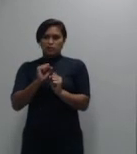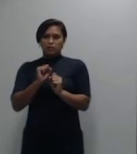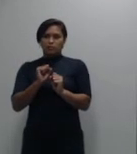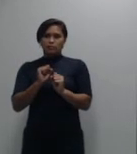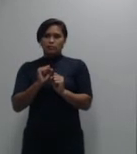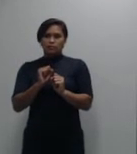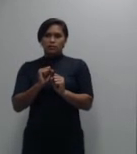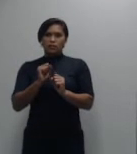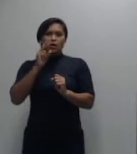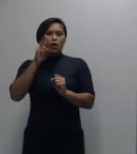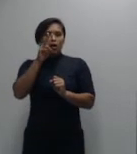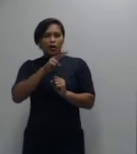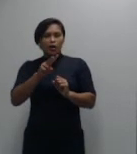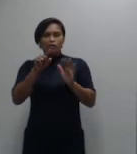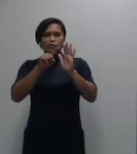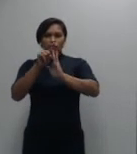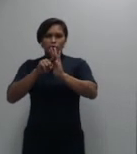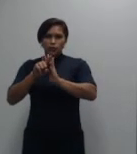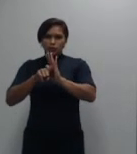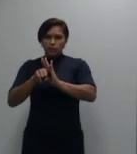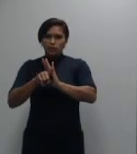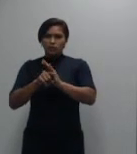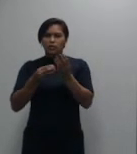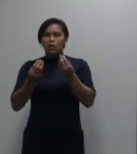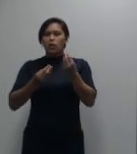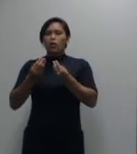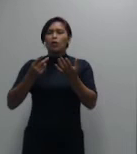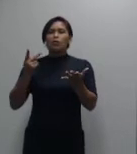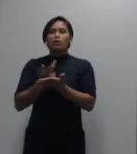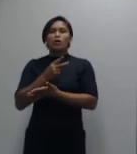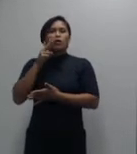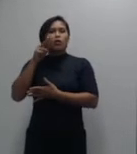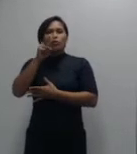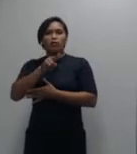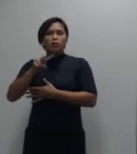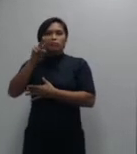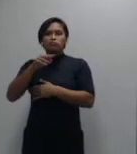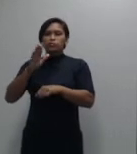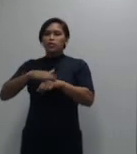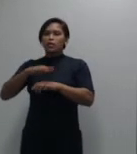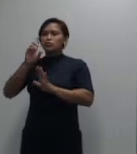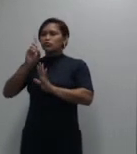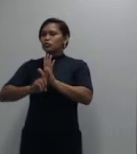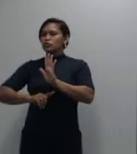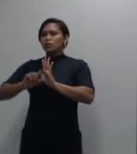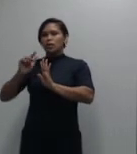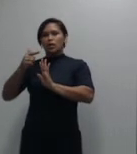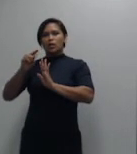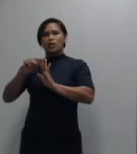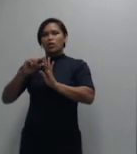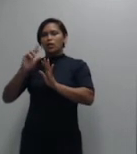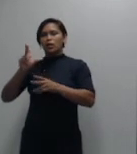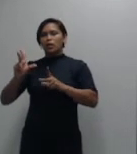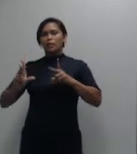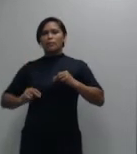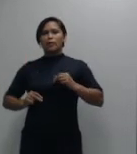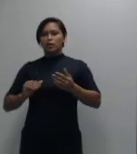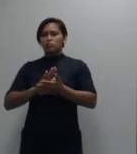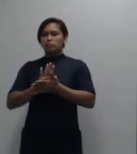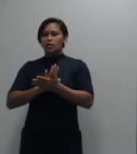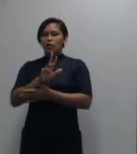fazer um exame da aparência é uma direito subjetivo à posse em nome